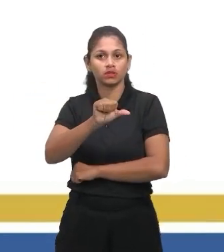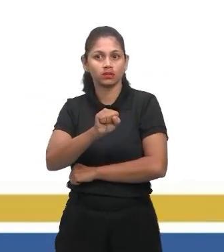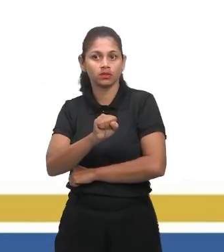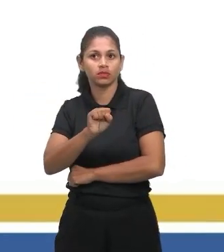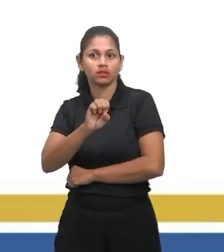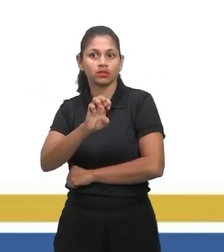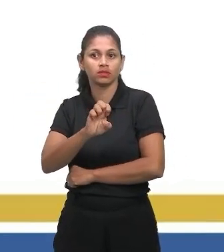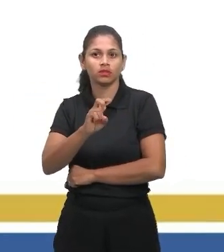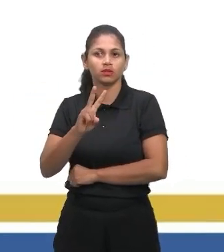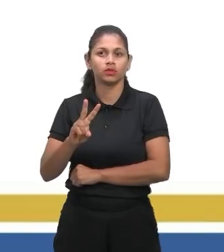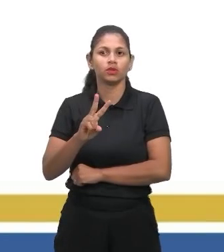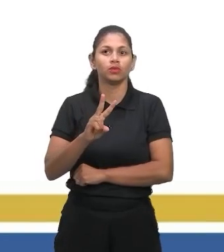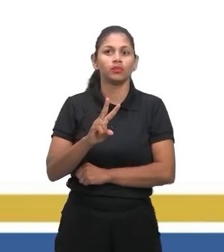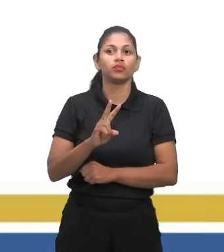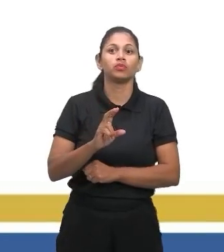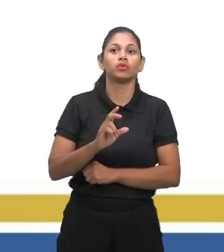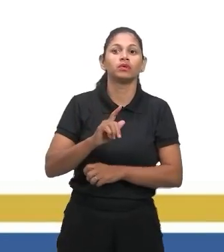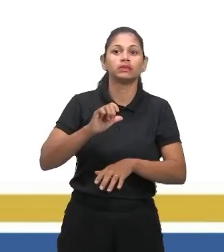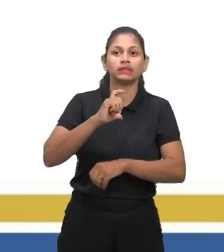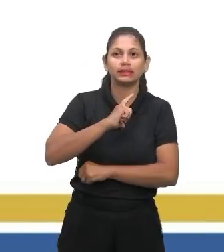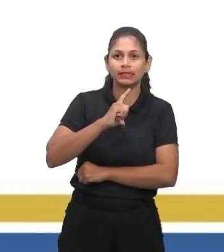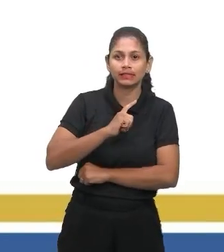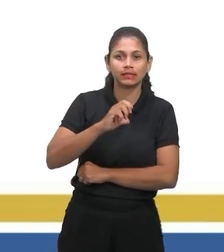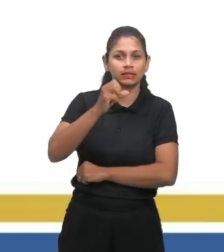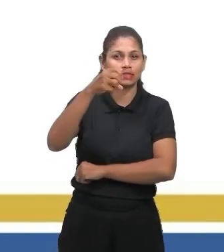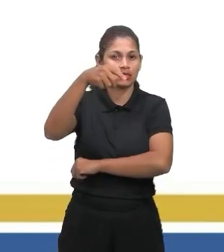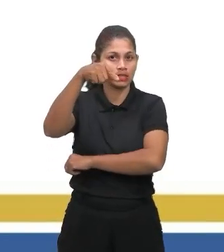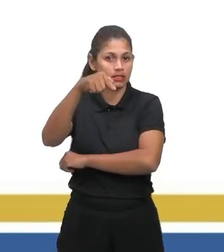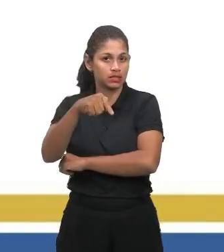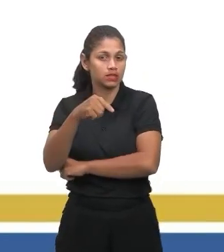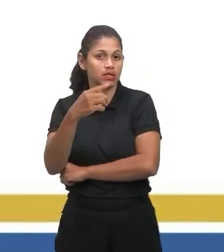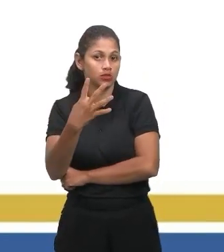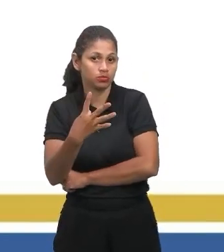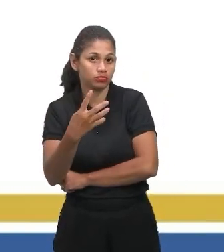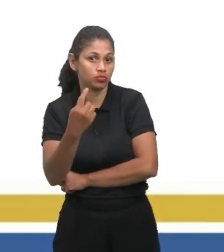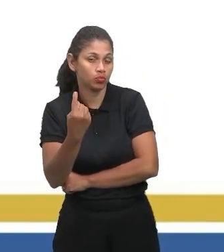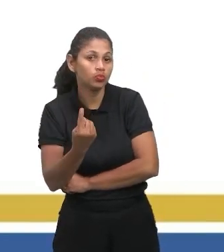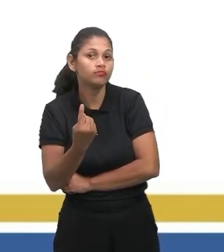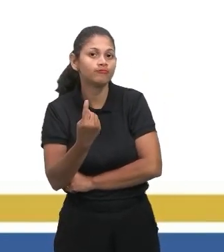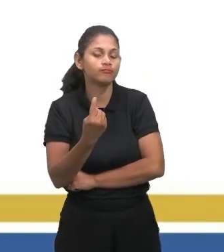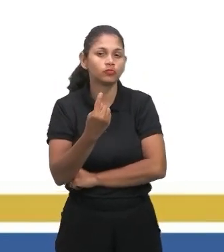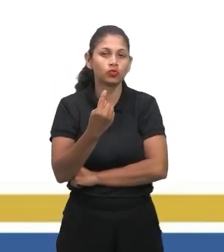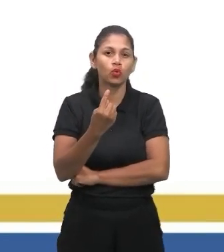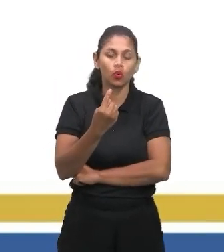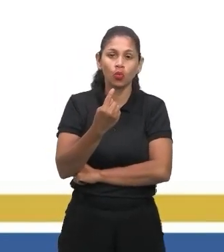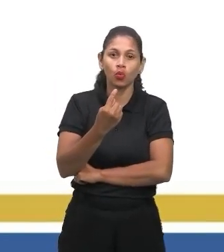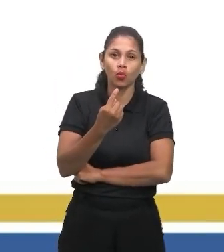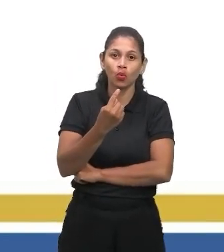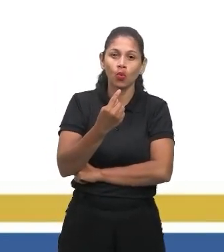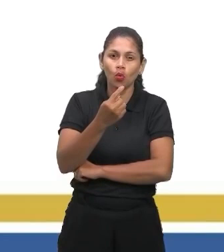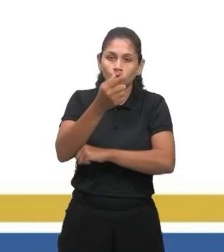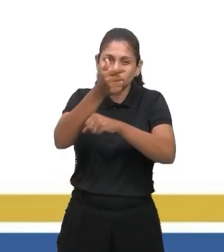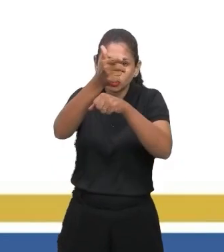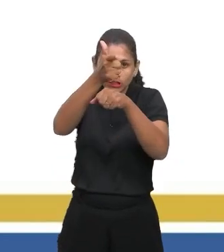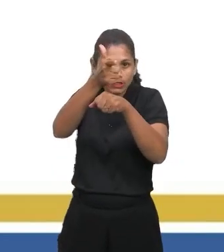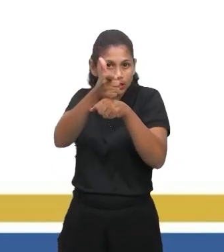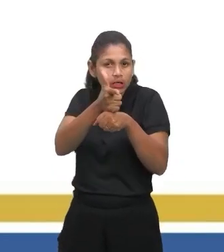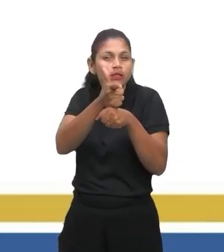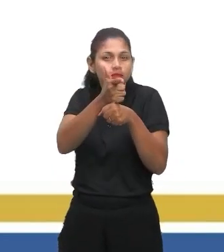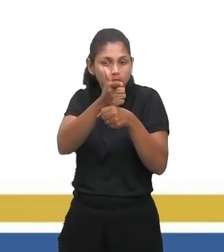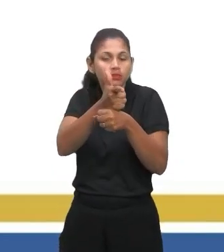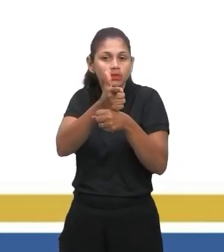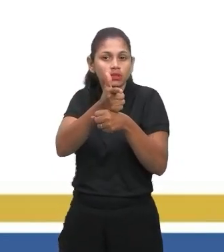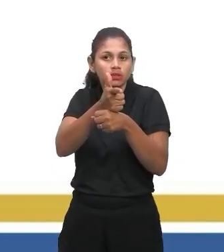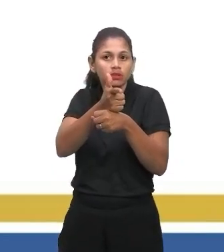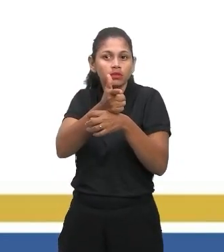e 1.141 sensores de velocidades instalados nas principais avenidas. Atenção, eu estou falando Seul aqui, tá? É como